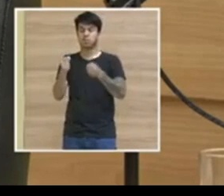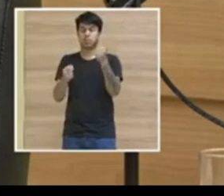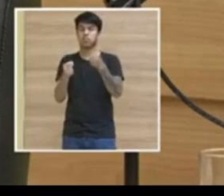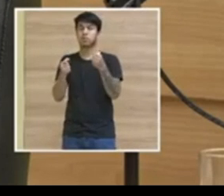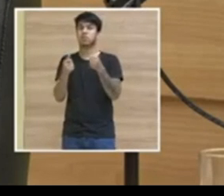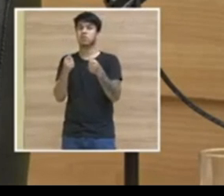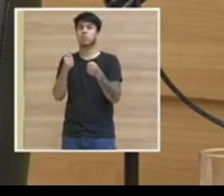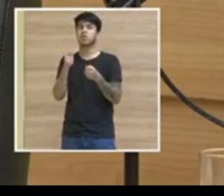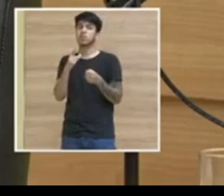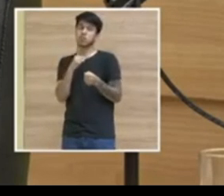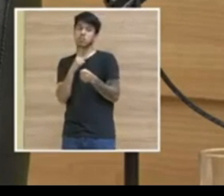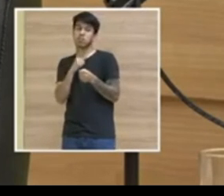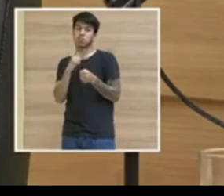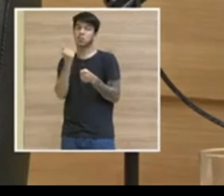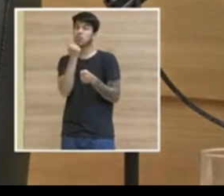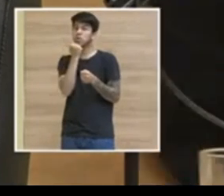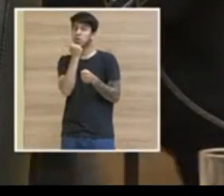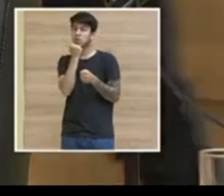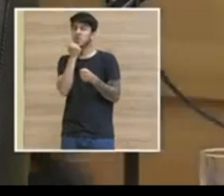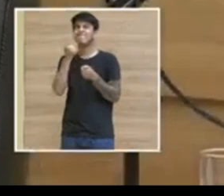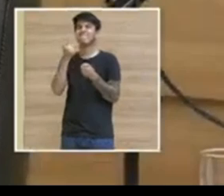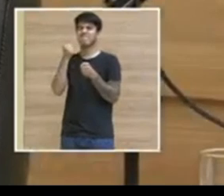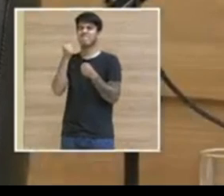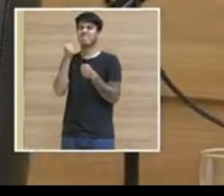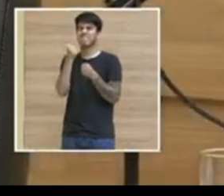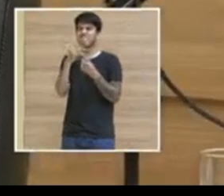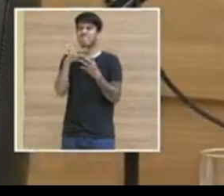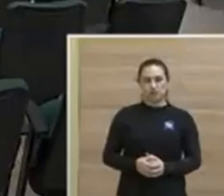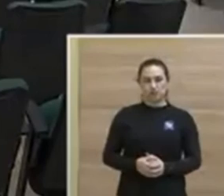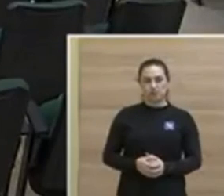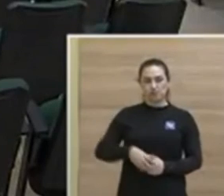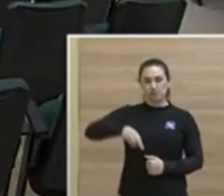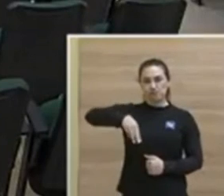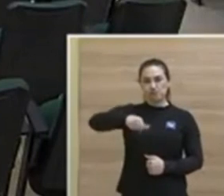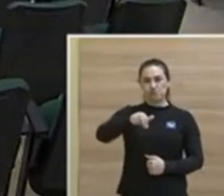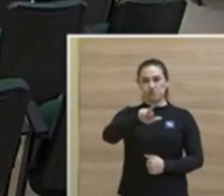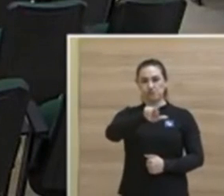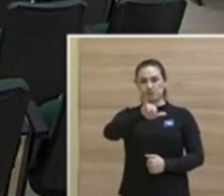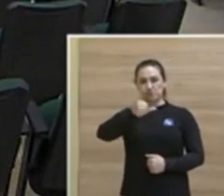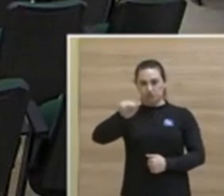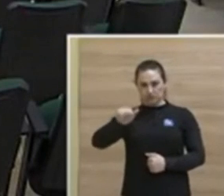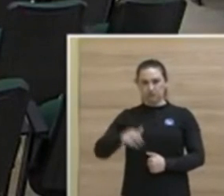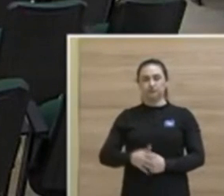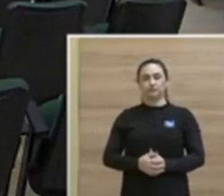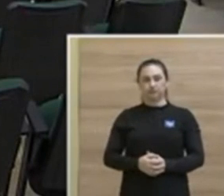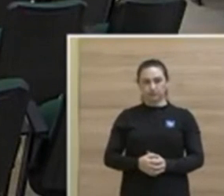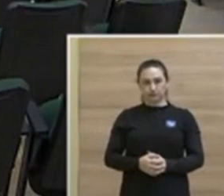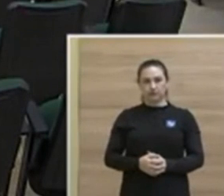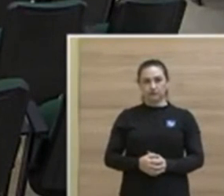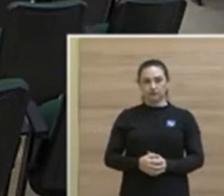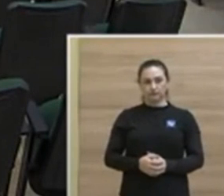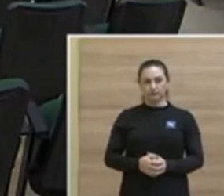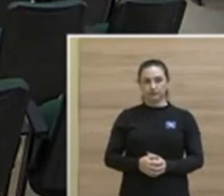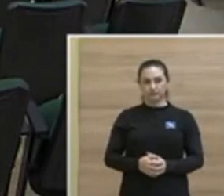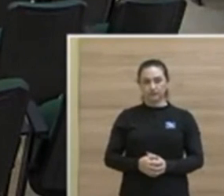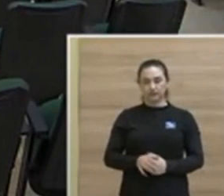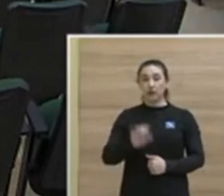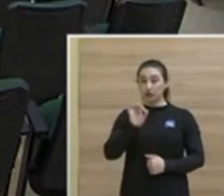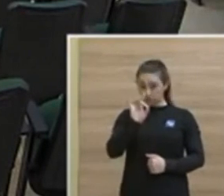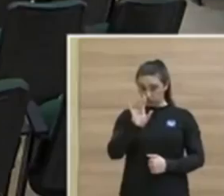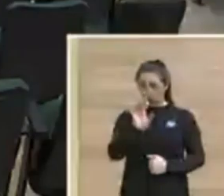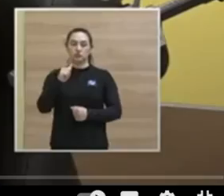aprovada a autorização da abertura de créditos suplementares no exercício de 2022 no valor de mais de